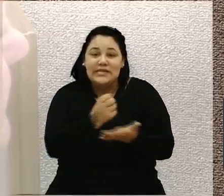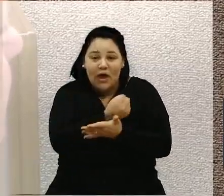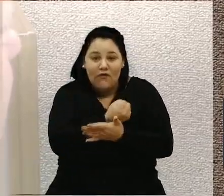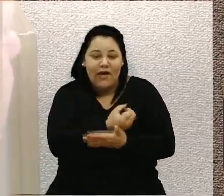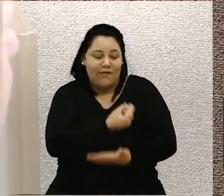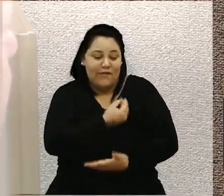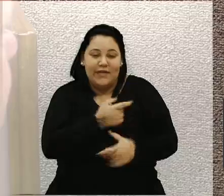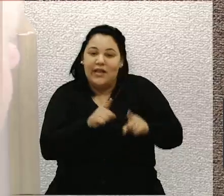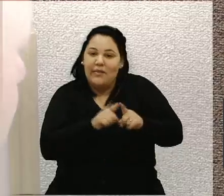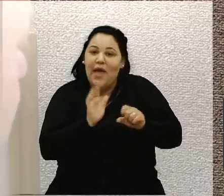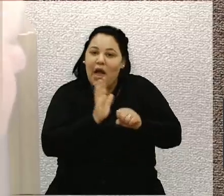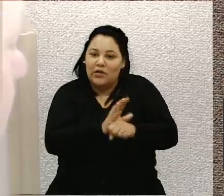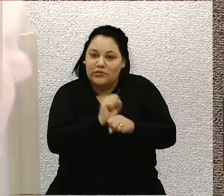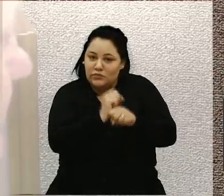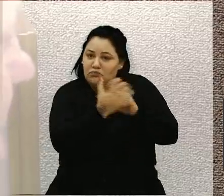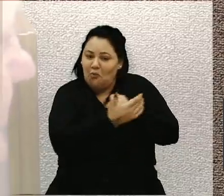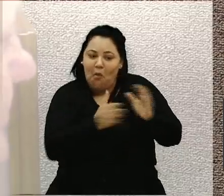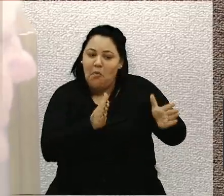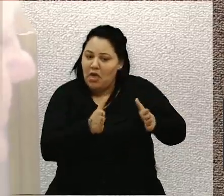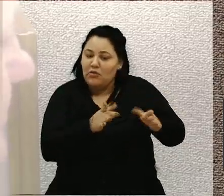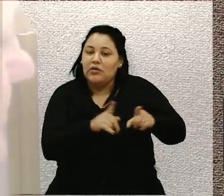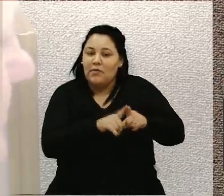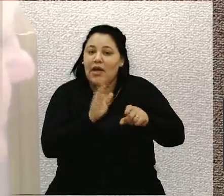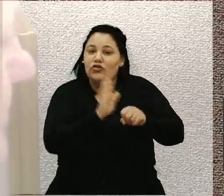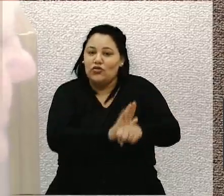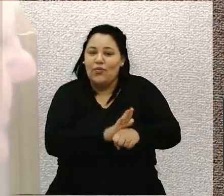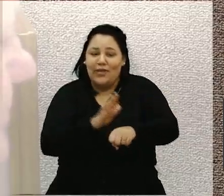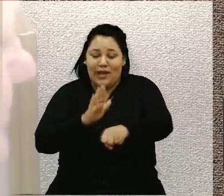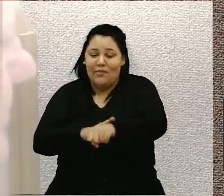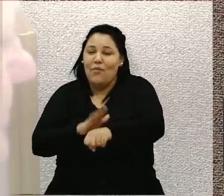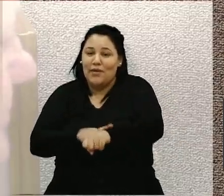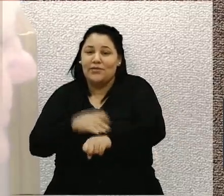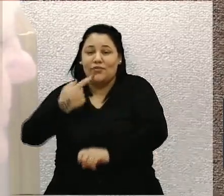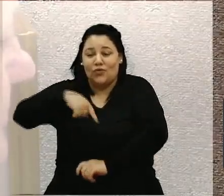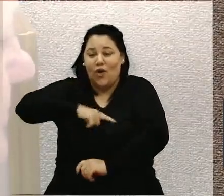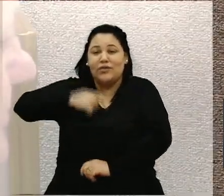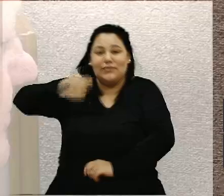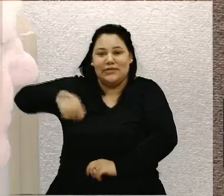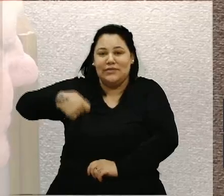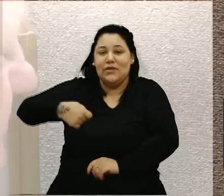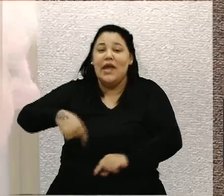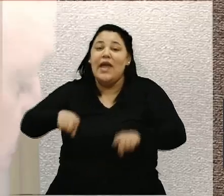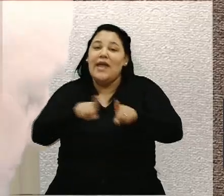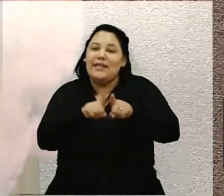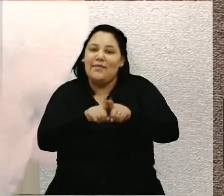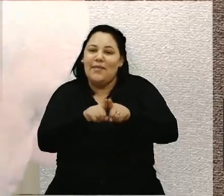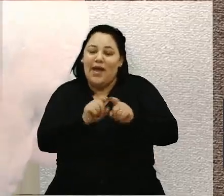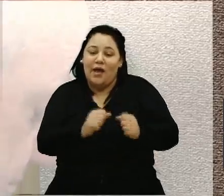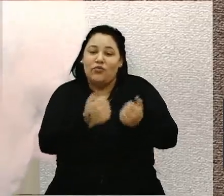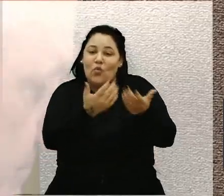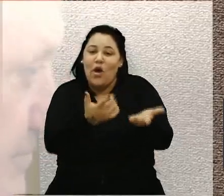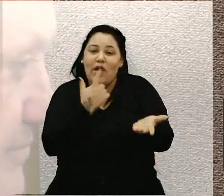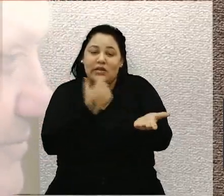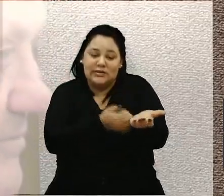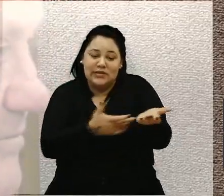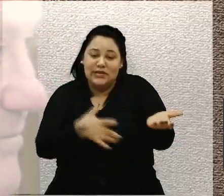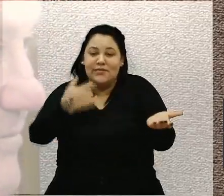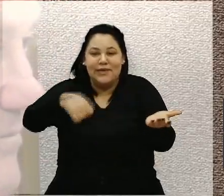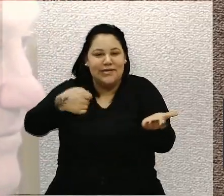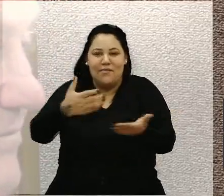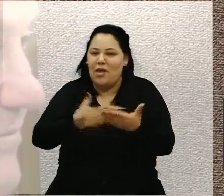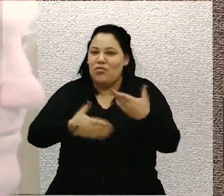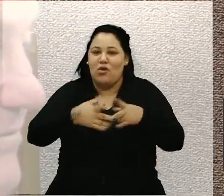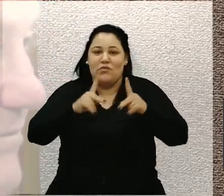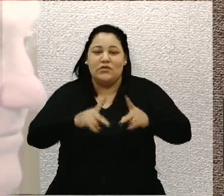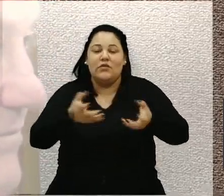da Covid, e, né, naquele momento, né, que precisamos, e também a doação de sangue que é necessária a todos. Então, olha, quero